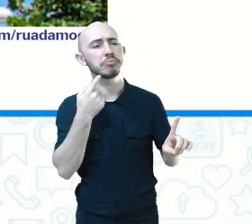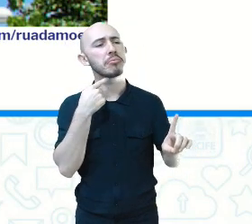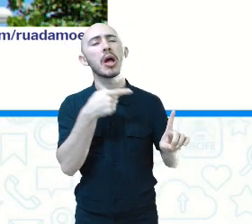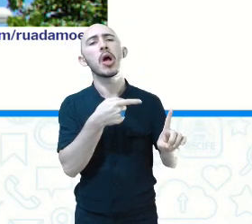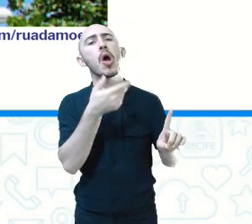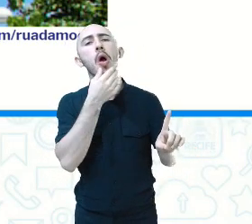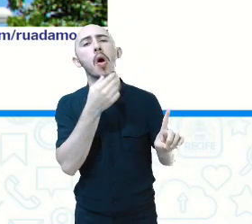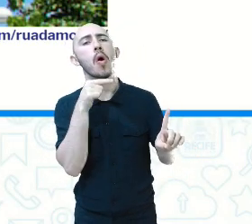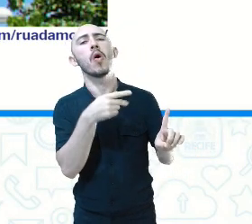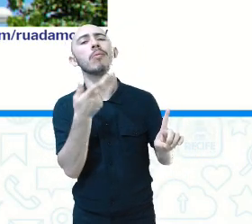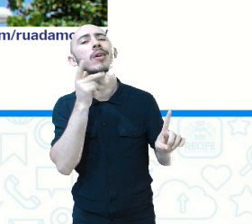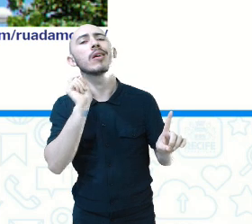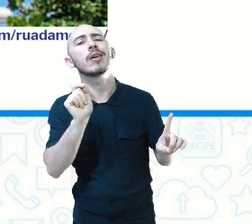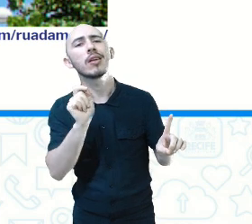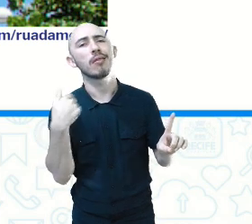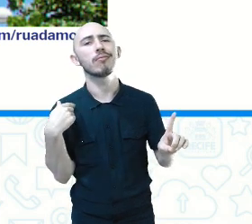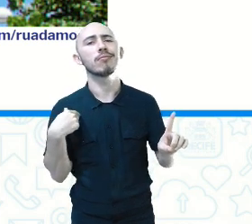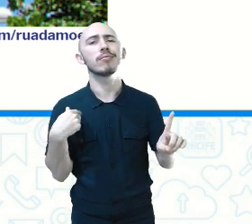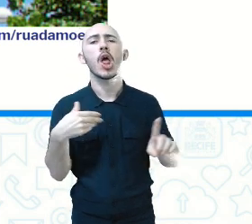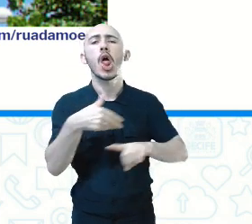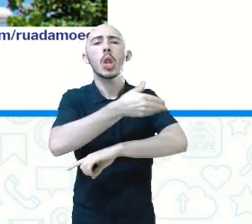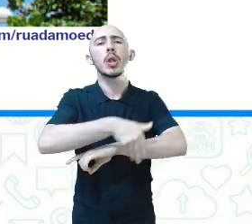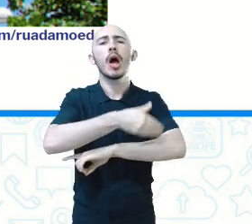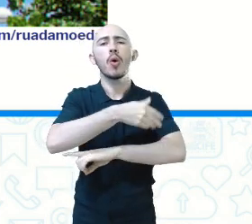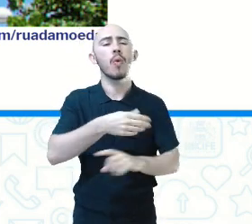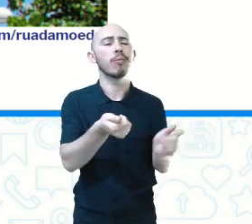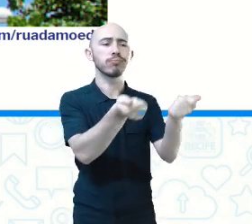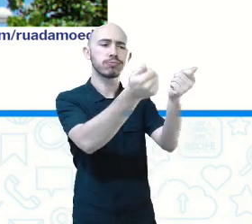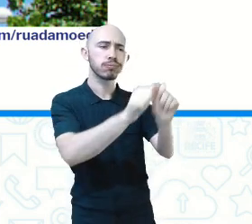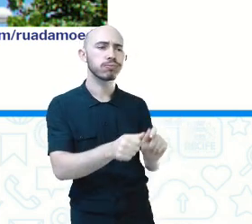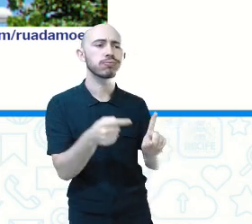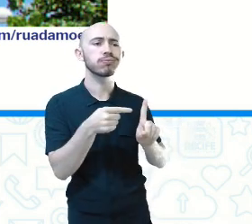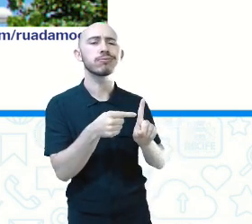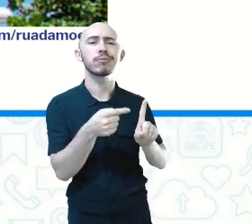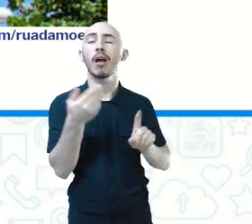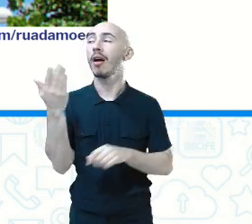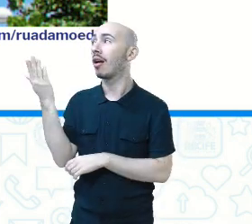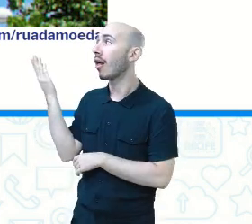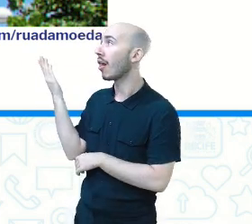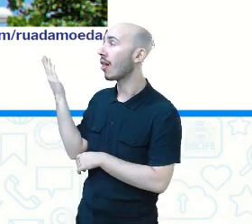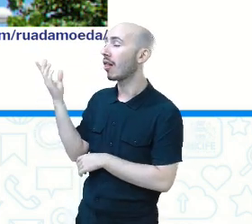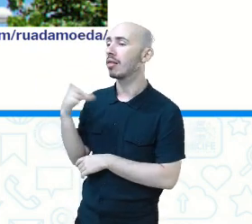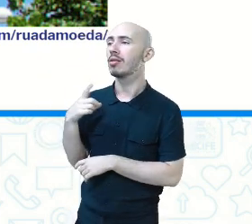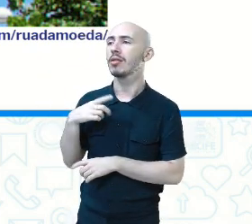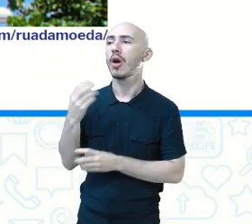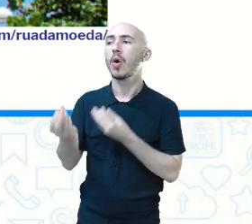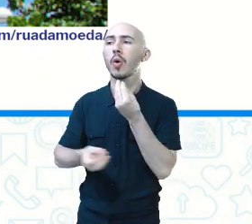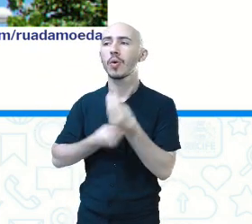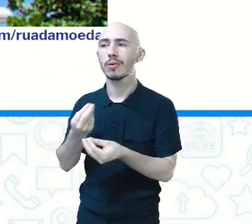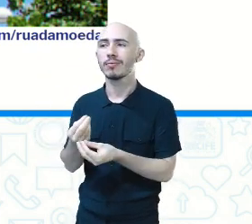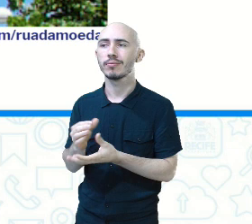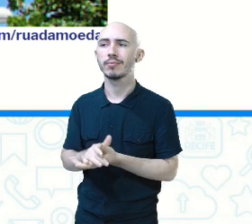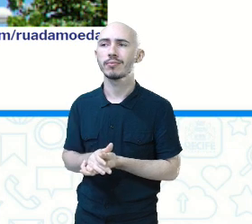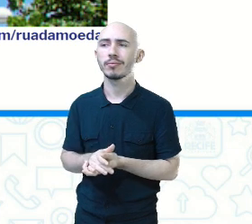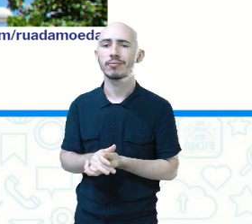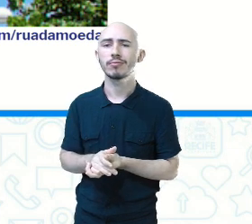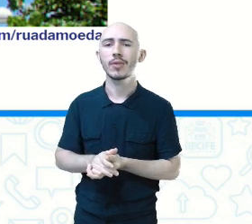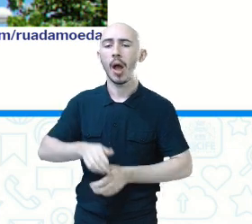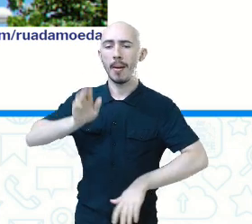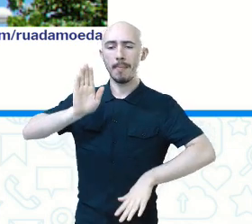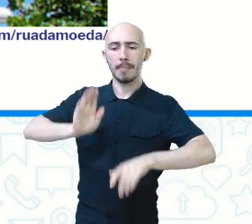homem que está aqui no meio da rua? Tem um monumento no meio da rua e ele está em pé em cima de uma